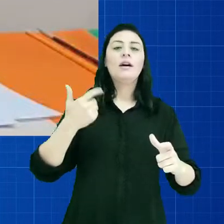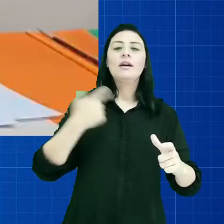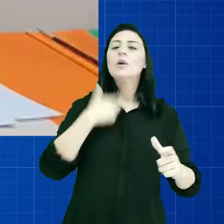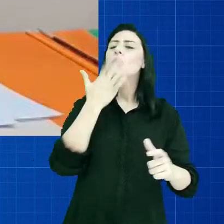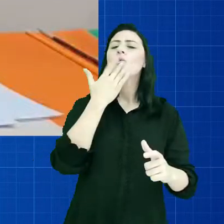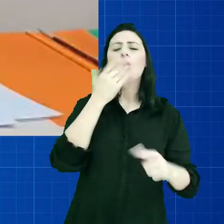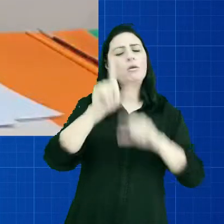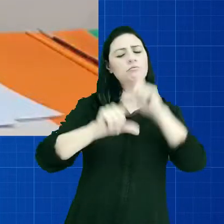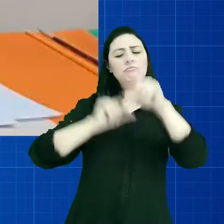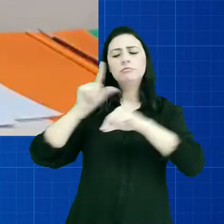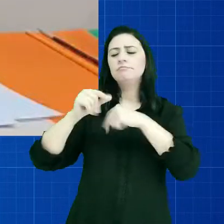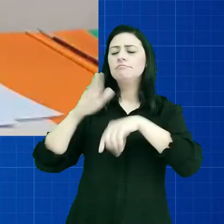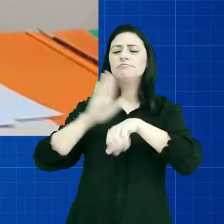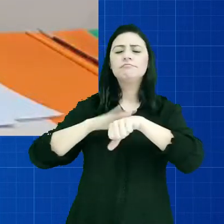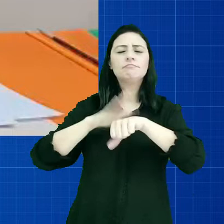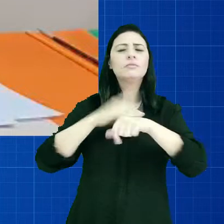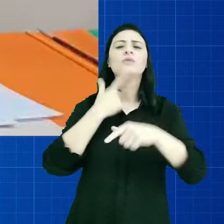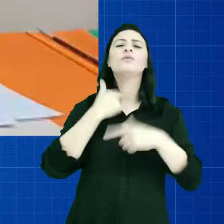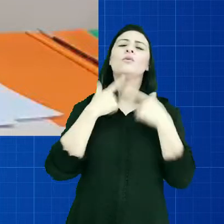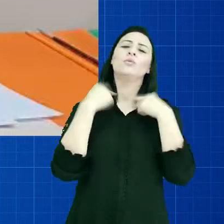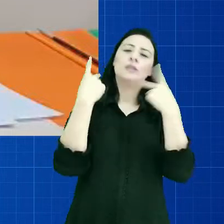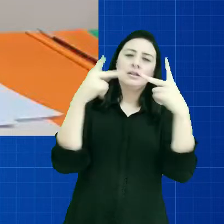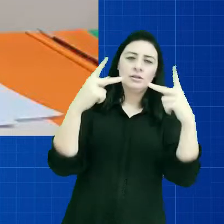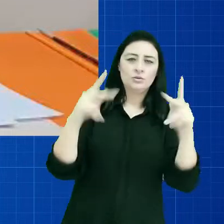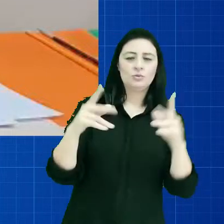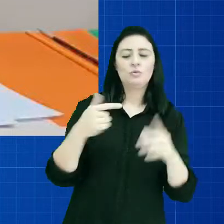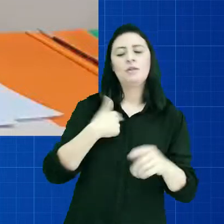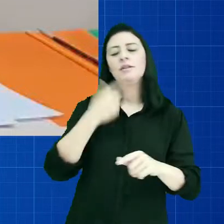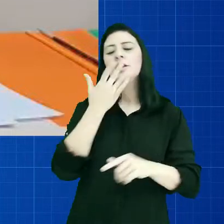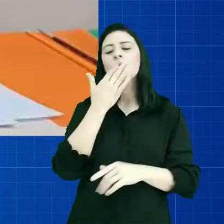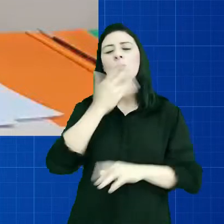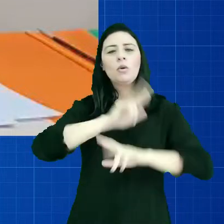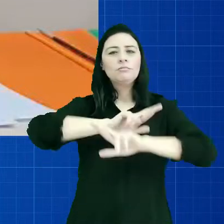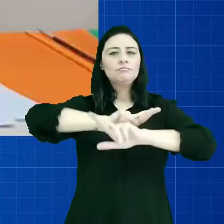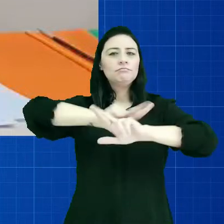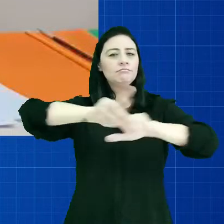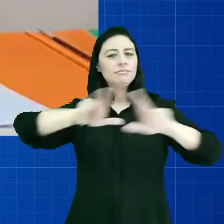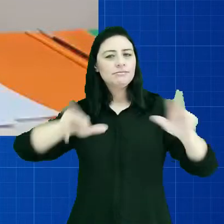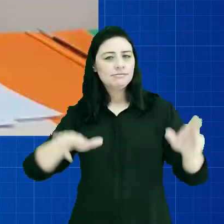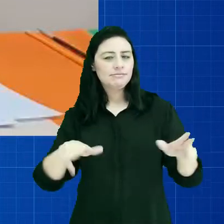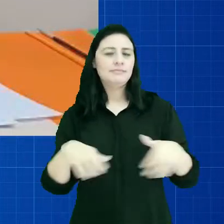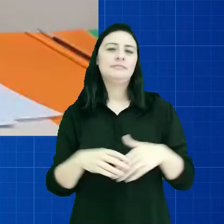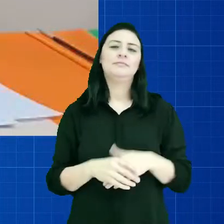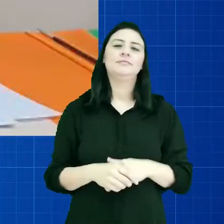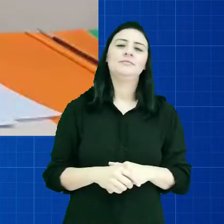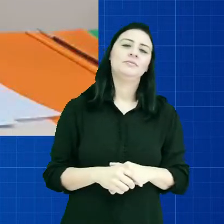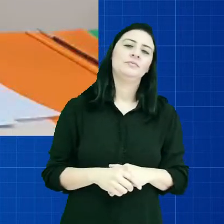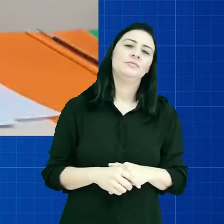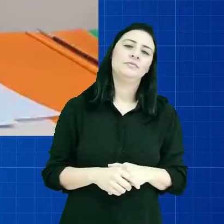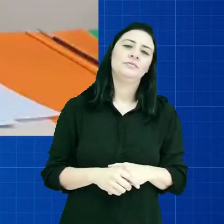as cores que eu quiser. Posso colocar aqui, tá? Diversas cores.